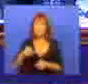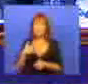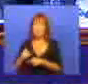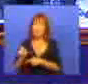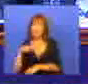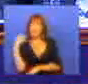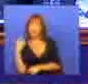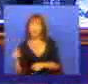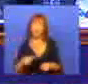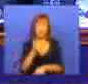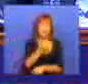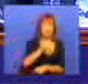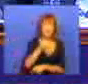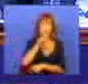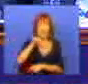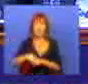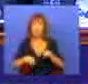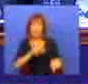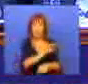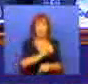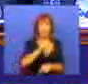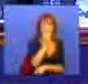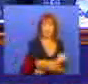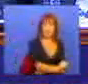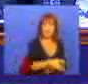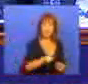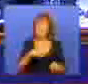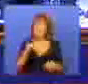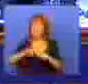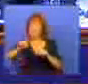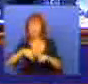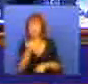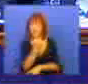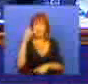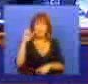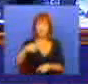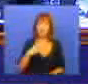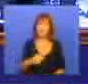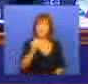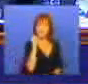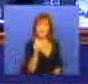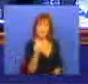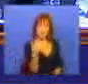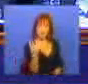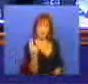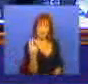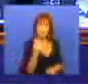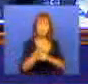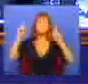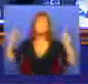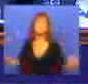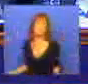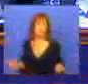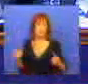Movijovem e 550 mil euros para a FDTI. Para 2008, estão 0 cêntimos.